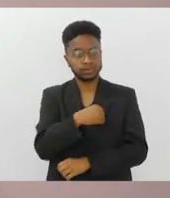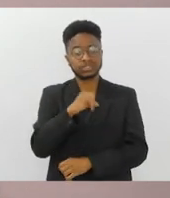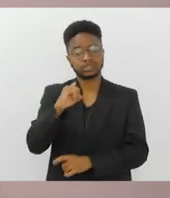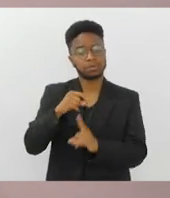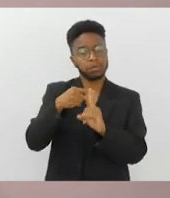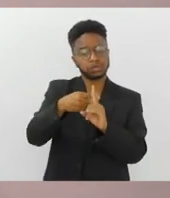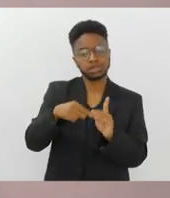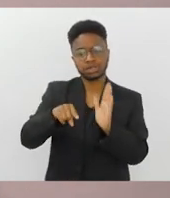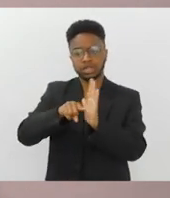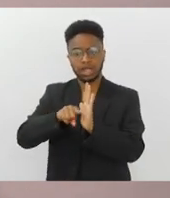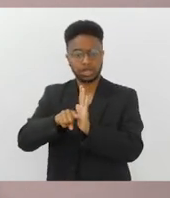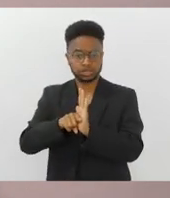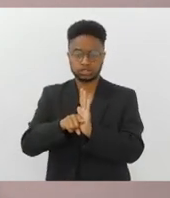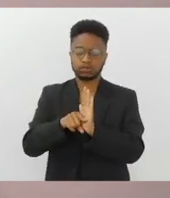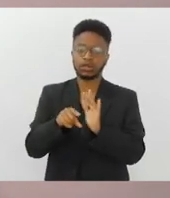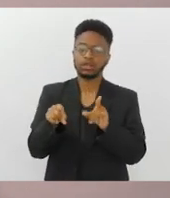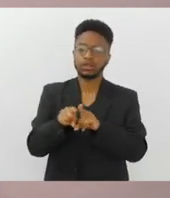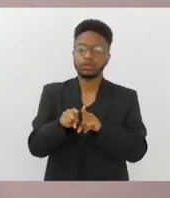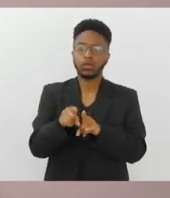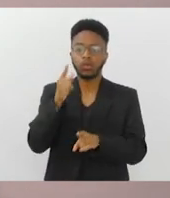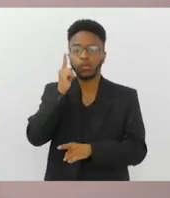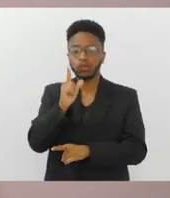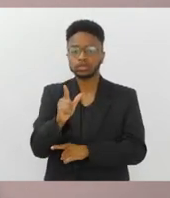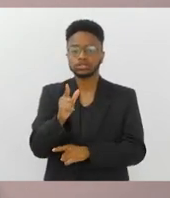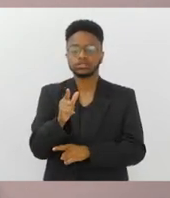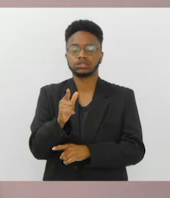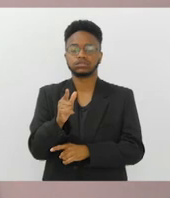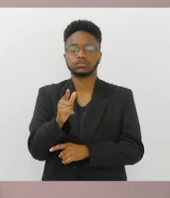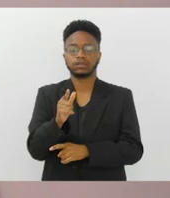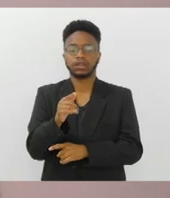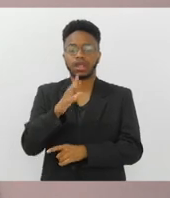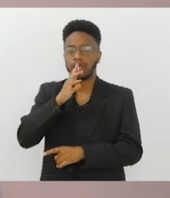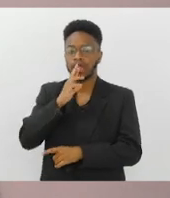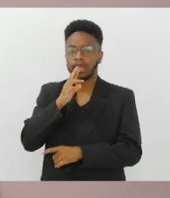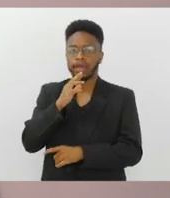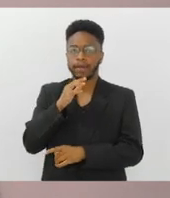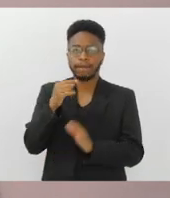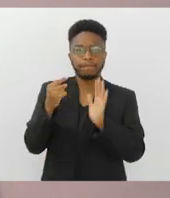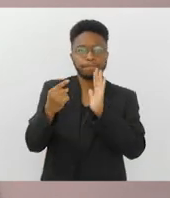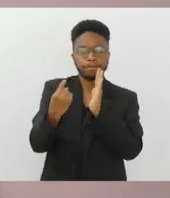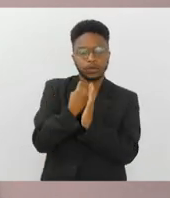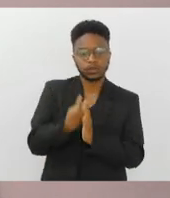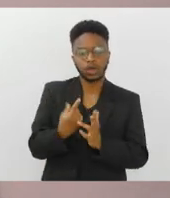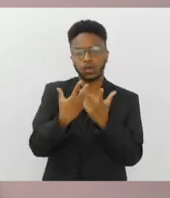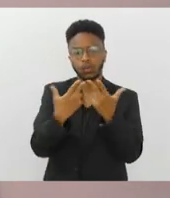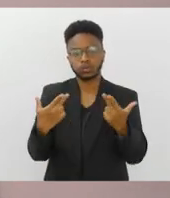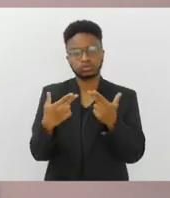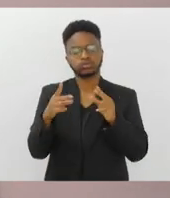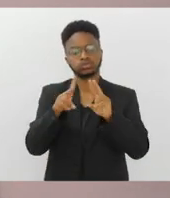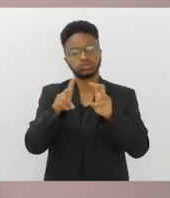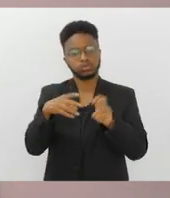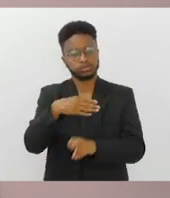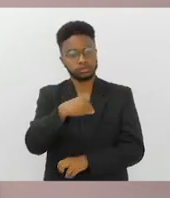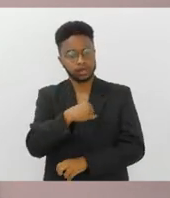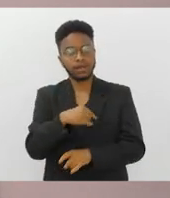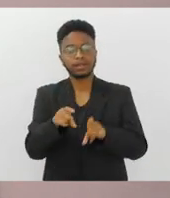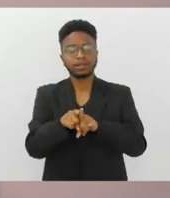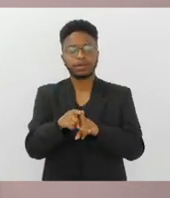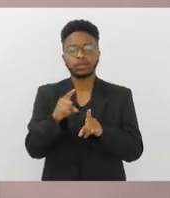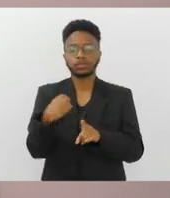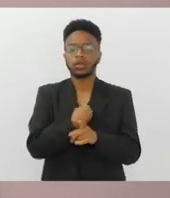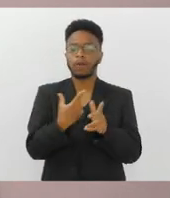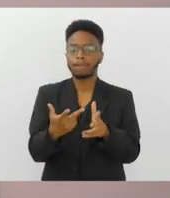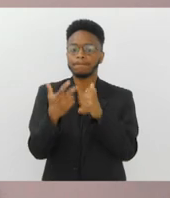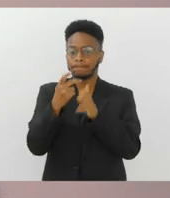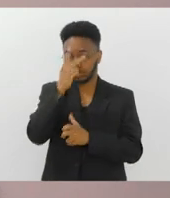positivas, negativas. Elas também puderam tirar suas dúvidas sobre aleitamento, e também percebemos que muitas pessoas não sabiam de informações básicas sobre